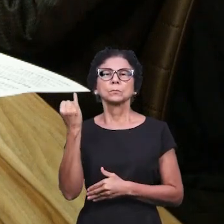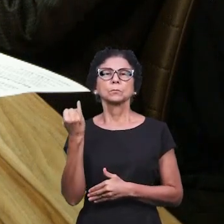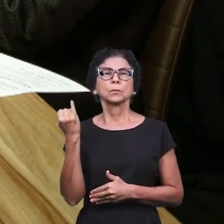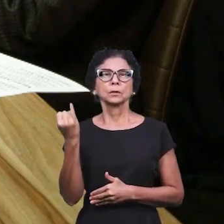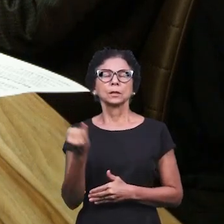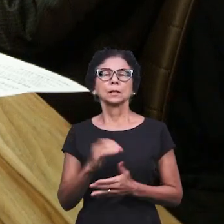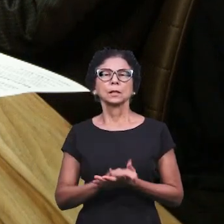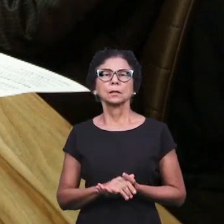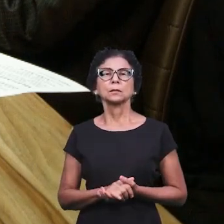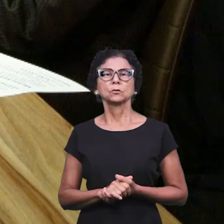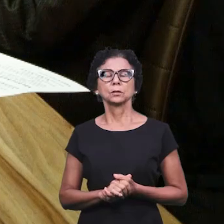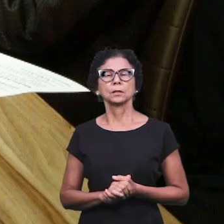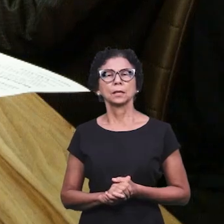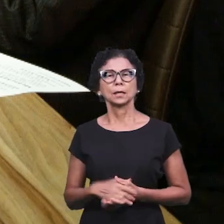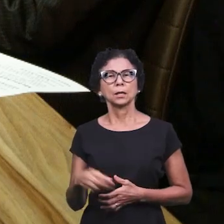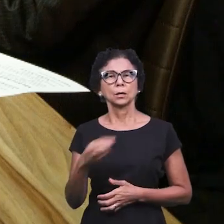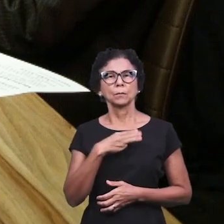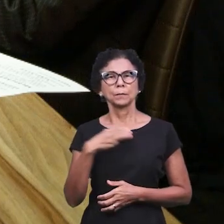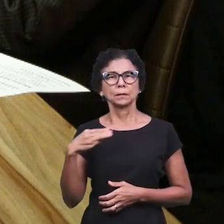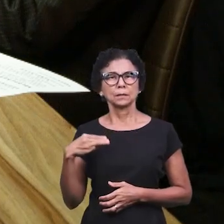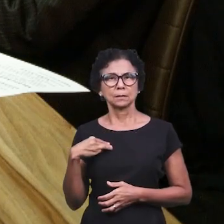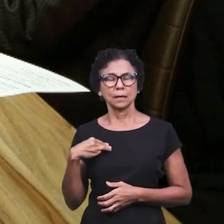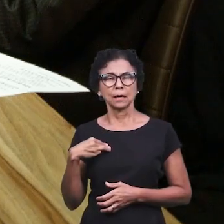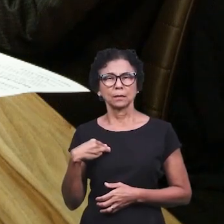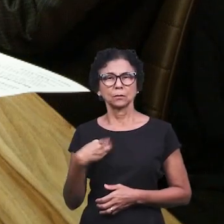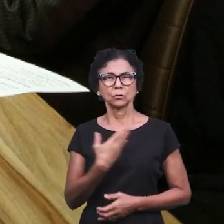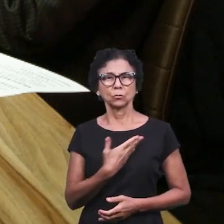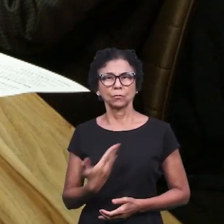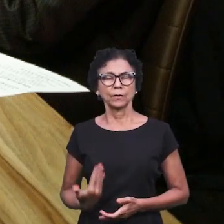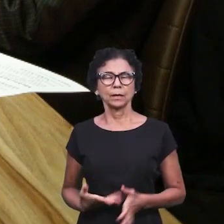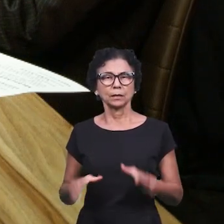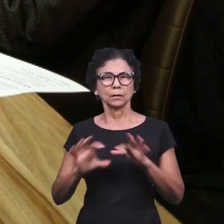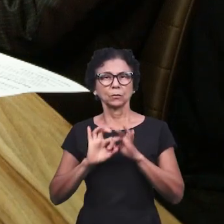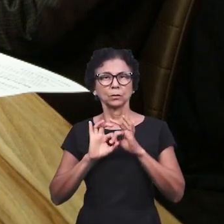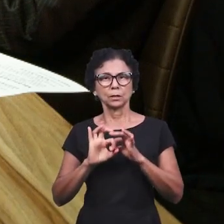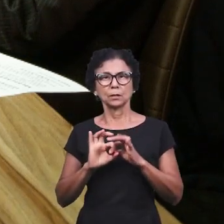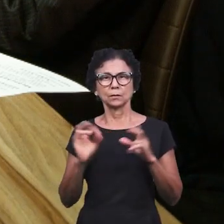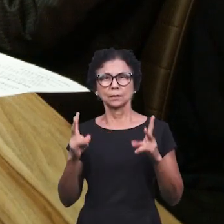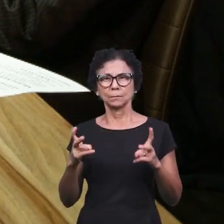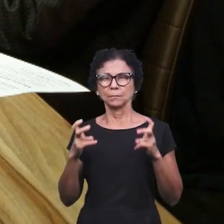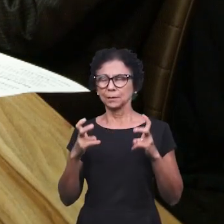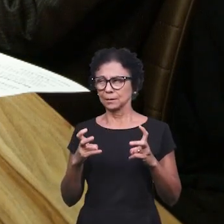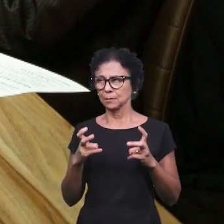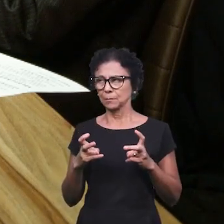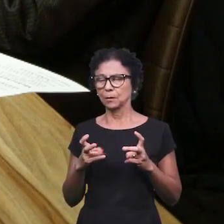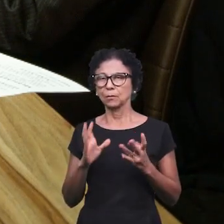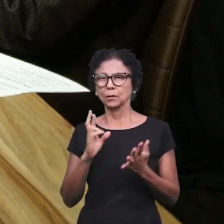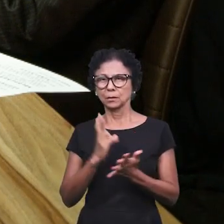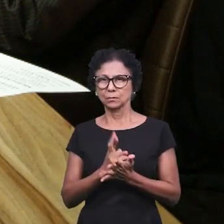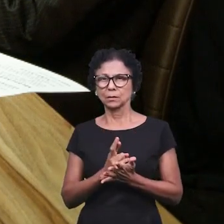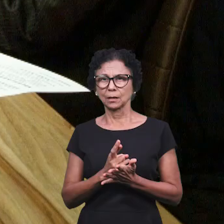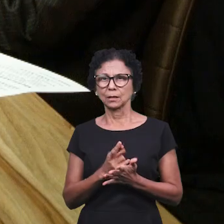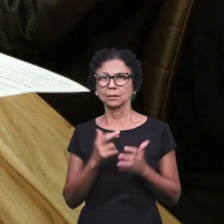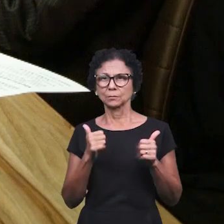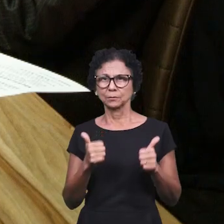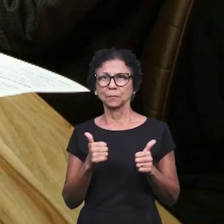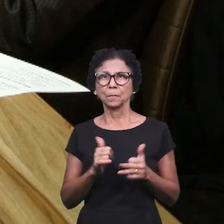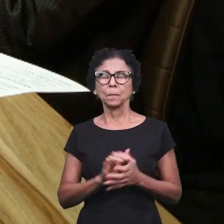o Ministério Público da União, que já começou você a perceber que os resultados estavam começando a vir. Conta como é que